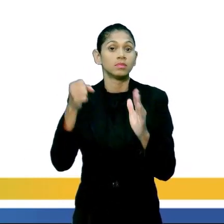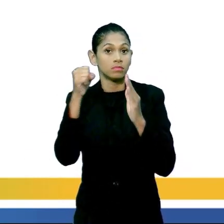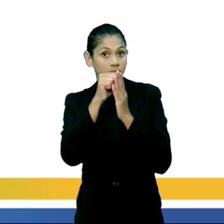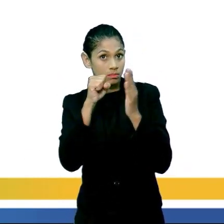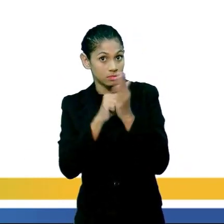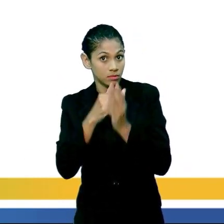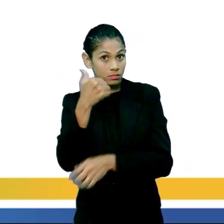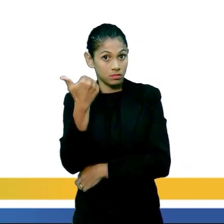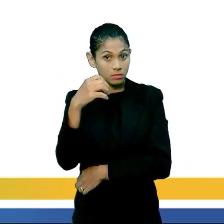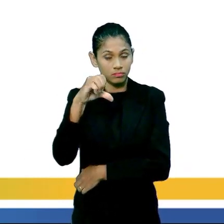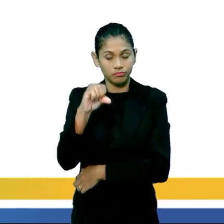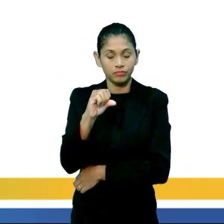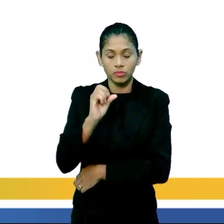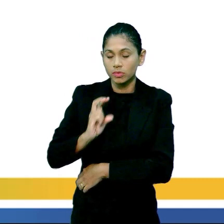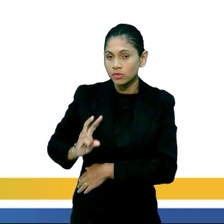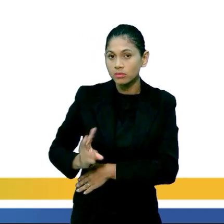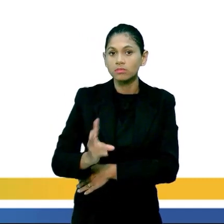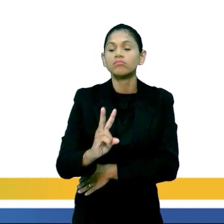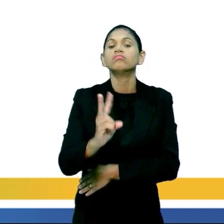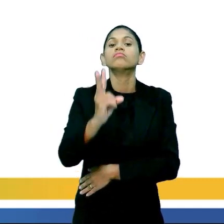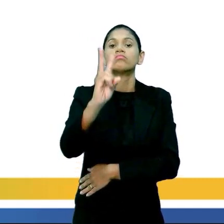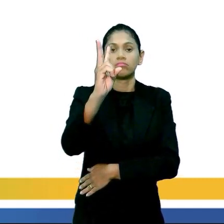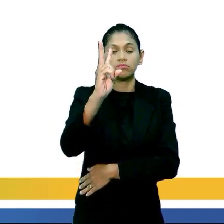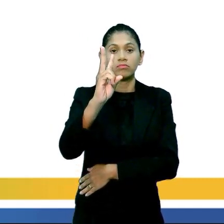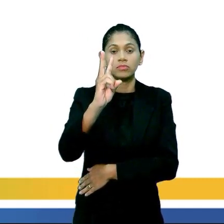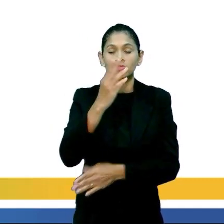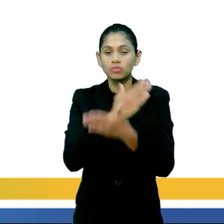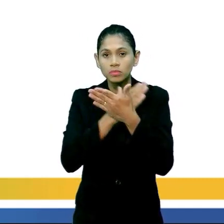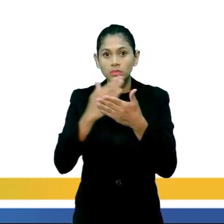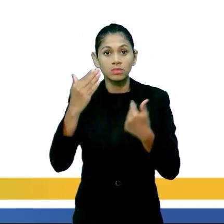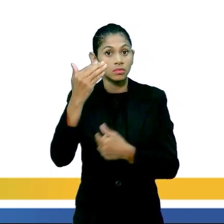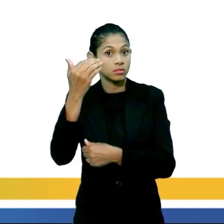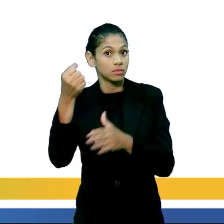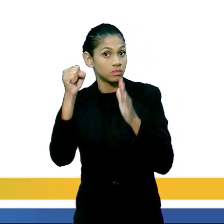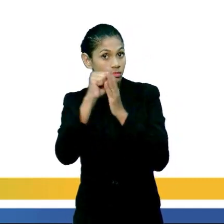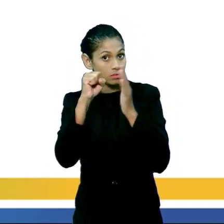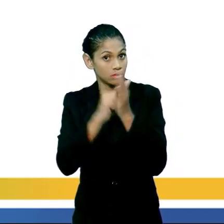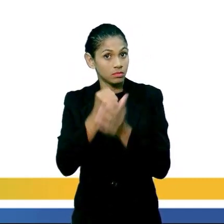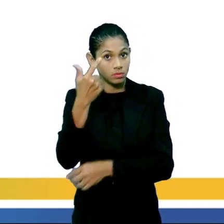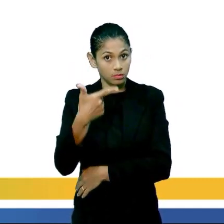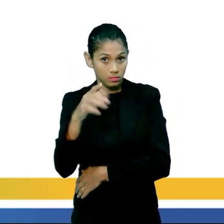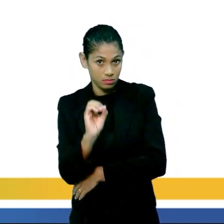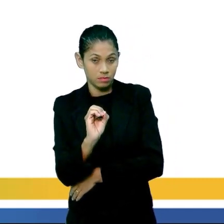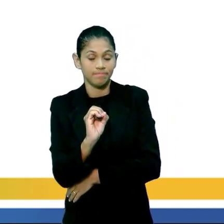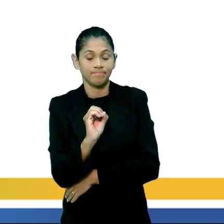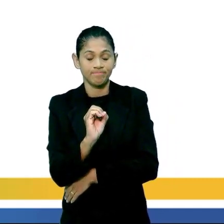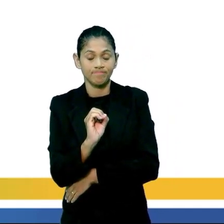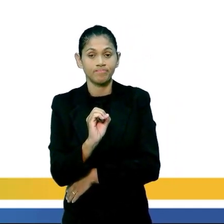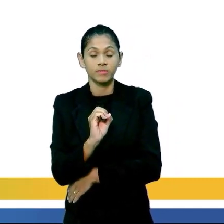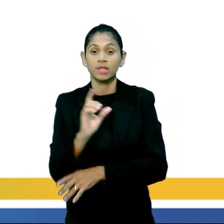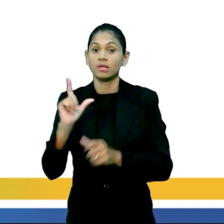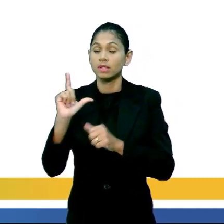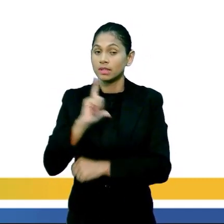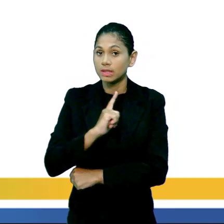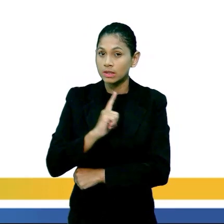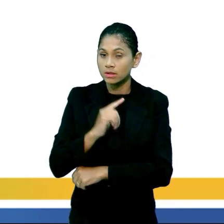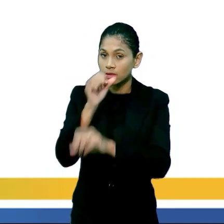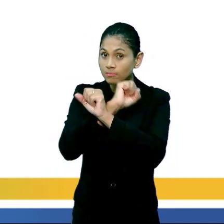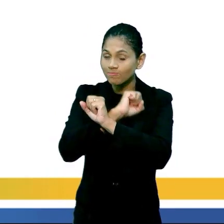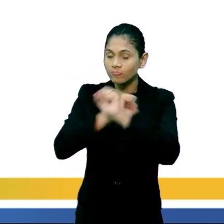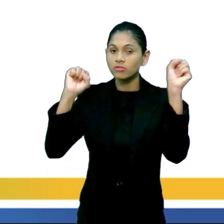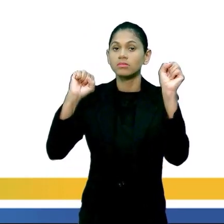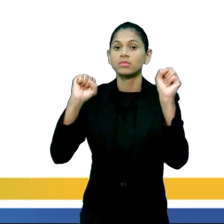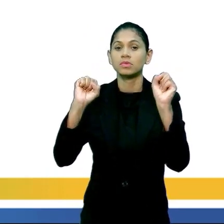século XIX e se estende, inclusive, no início do século XX. Aqui, nós vamos ter o período da emancipação dos escravos,